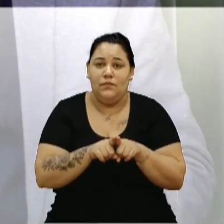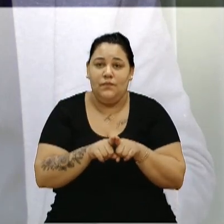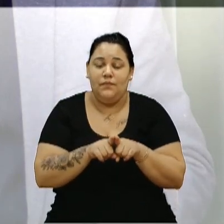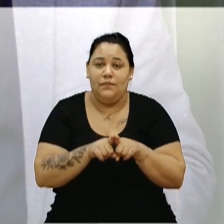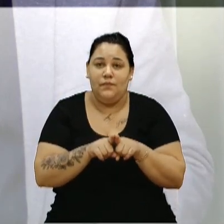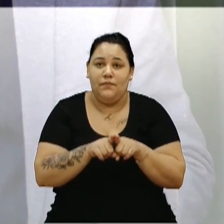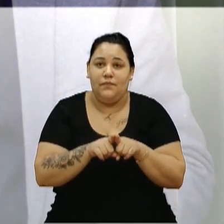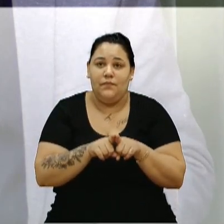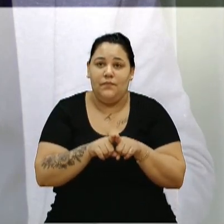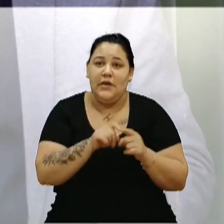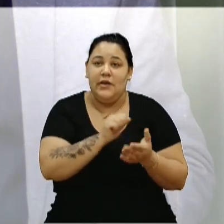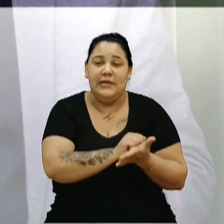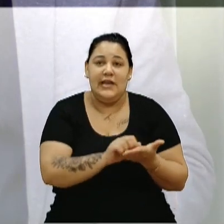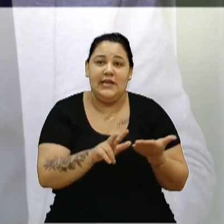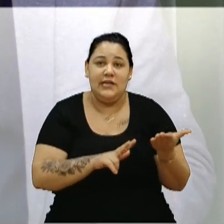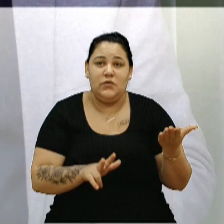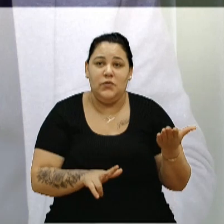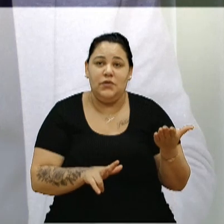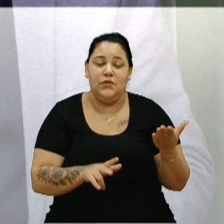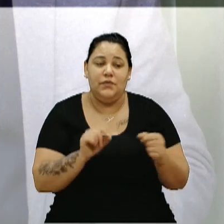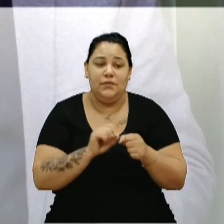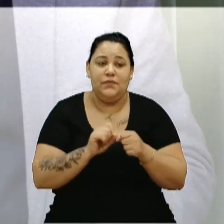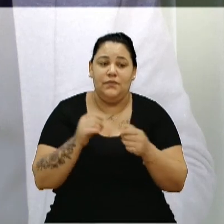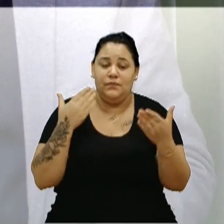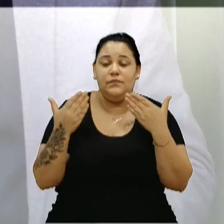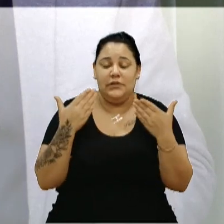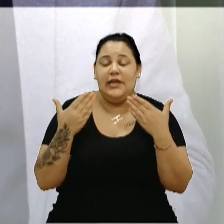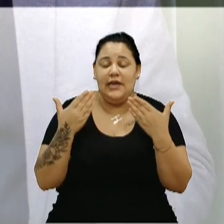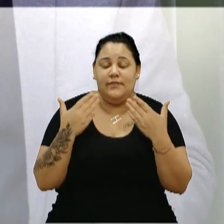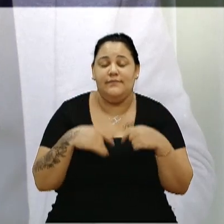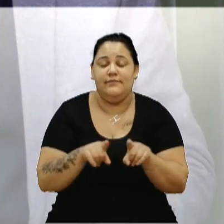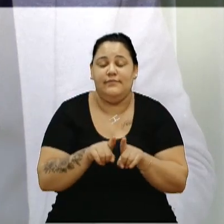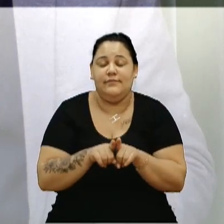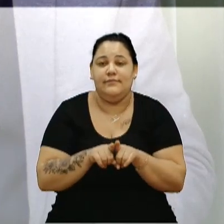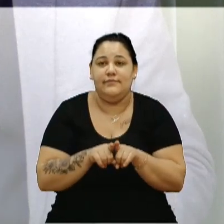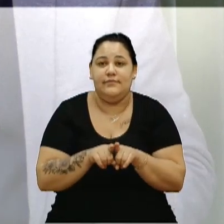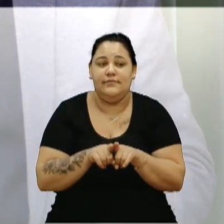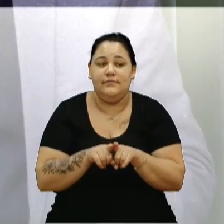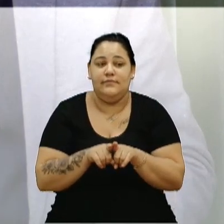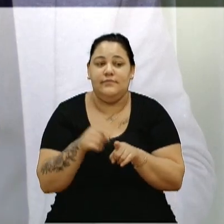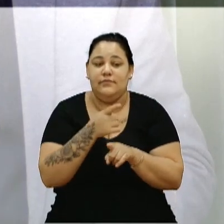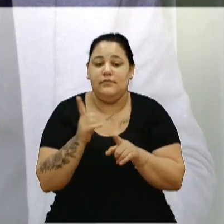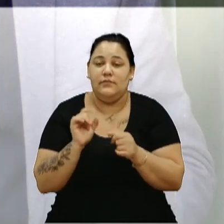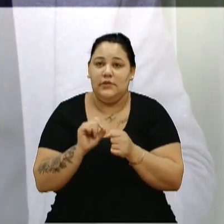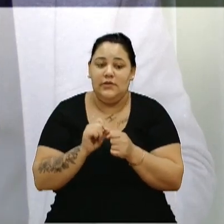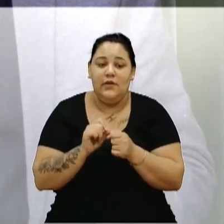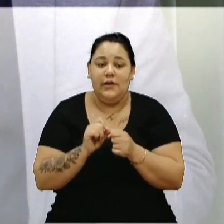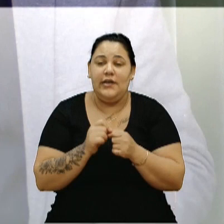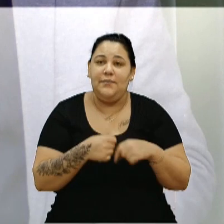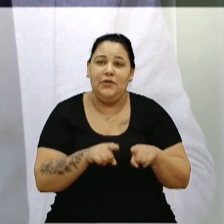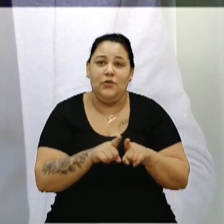inclusive, avaliar e fazer comparativos com anos anteriores e com os percentuais de investimento que a gente tem feito e com todas as adequações,